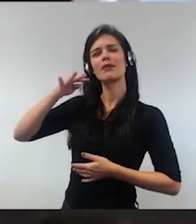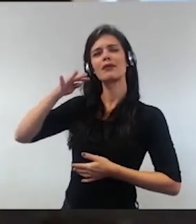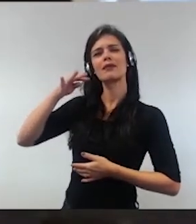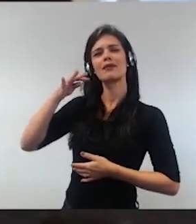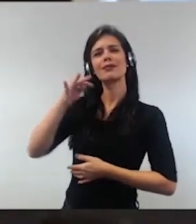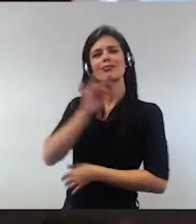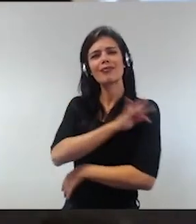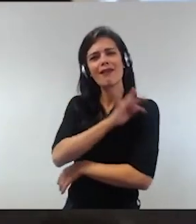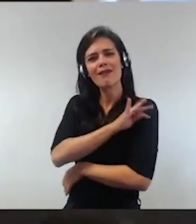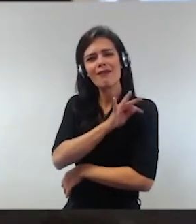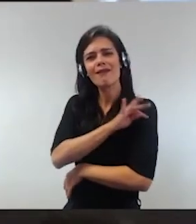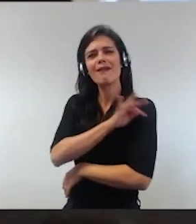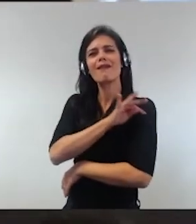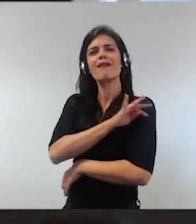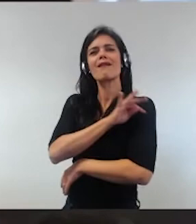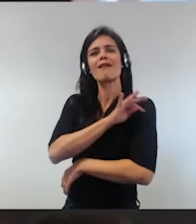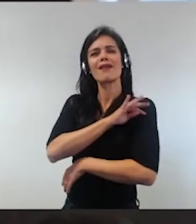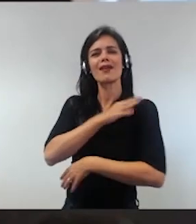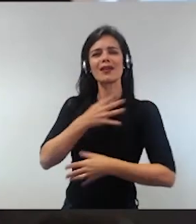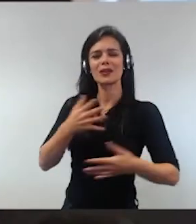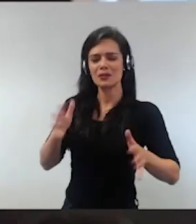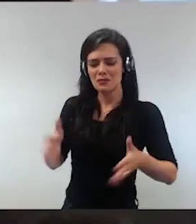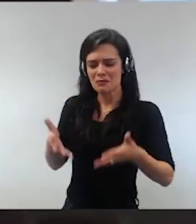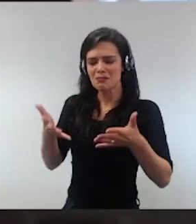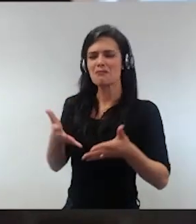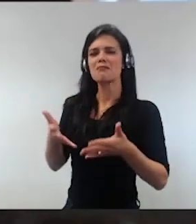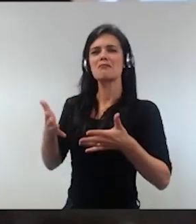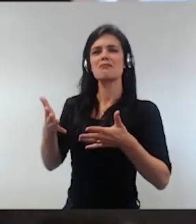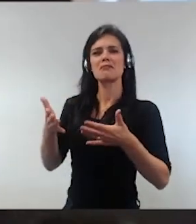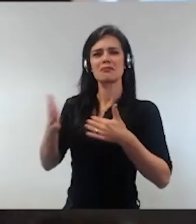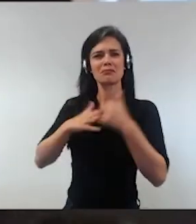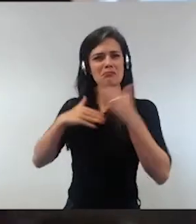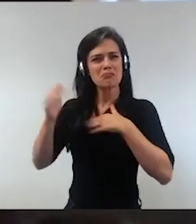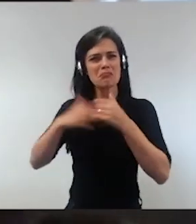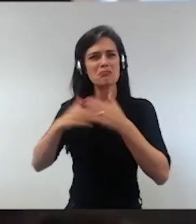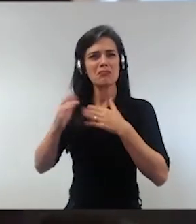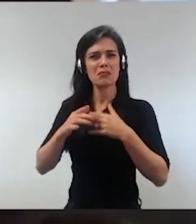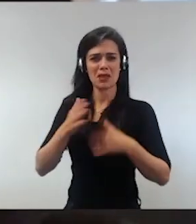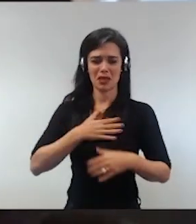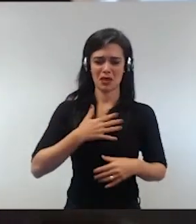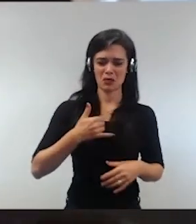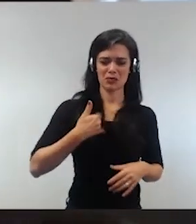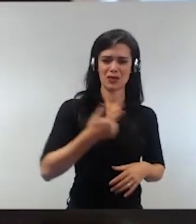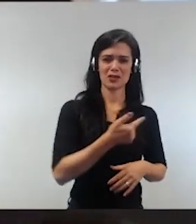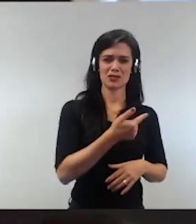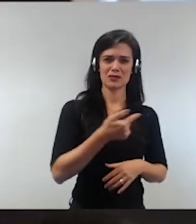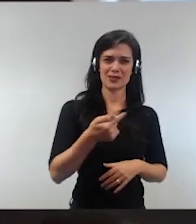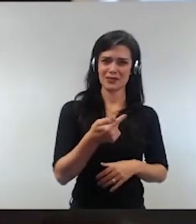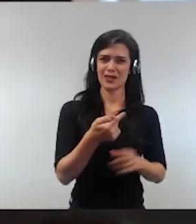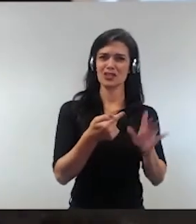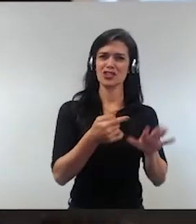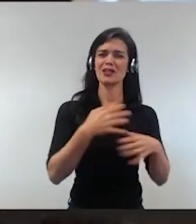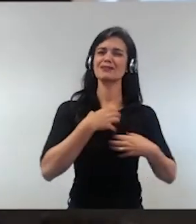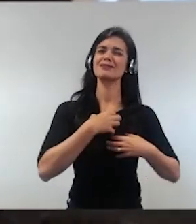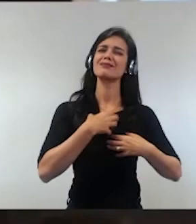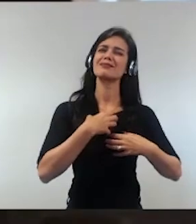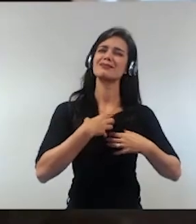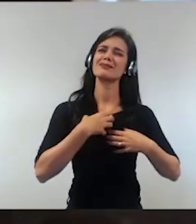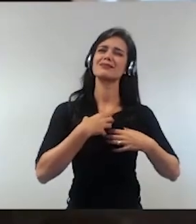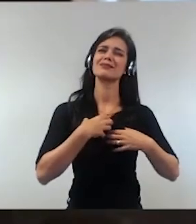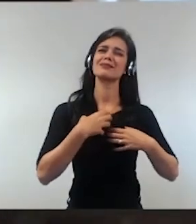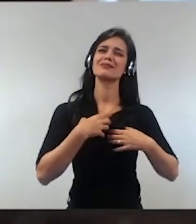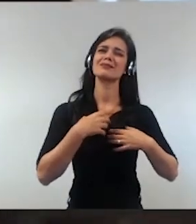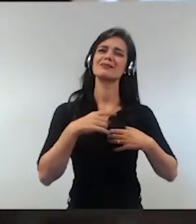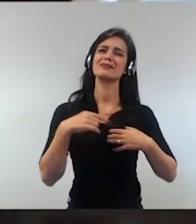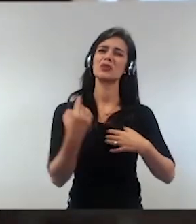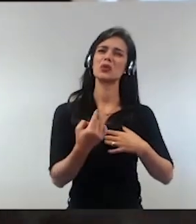visão utilitarista da nossa geração. A nossa geração, eu com 27 anos, já sinto isso, já sinto das